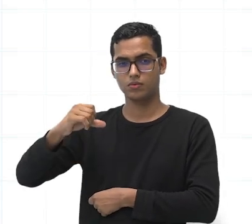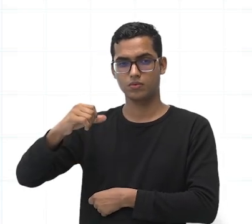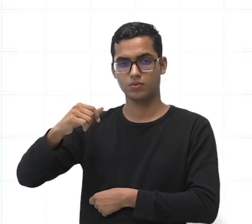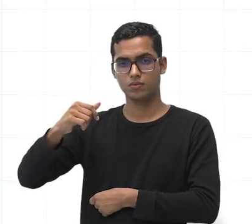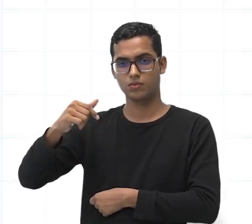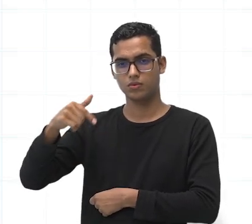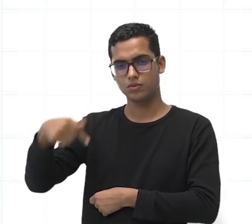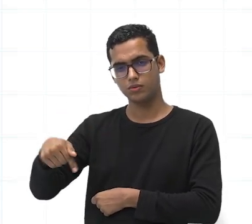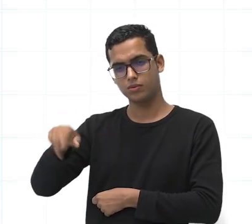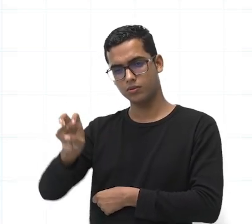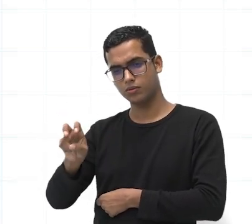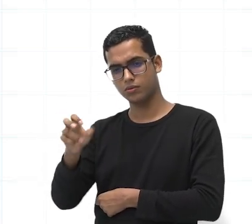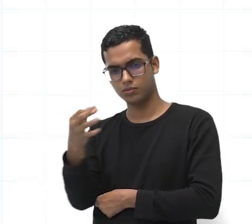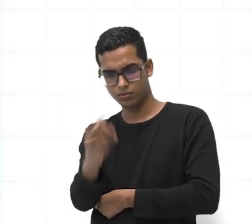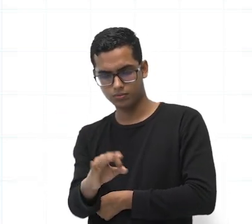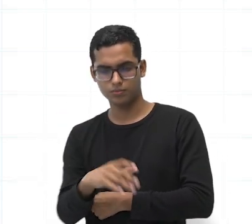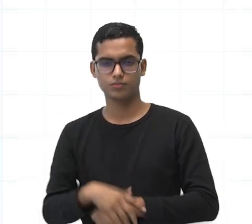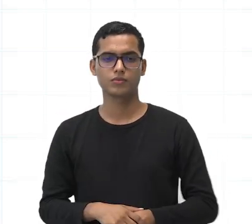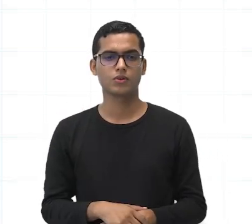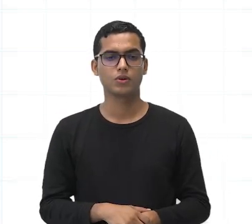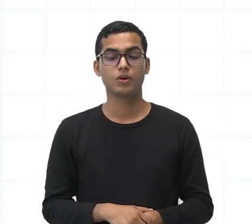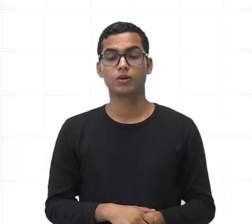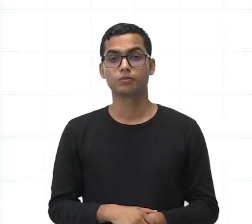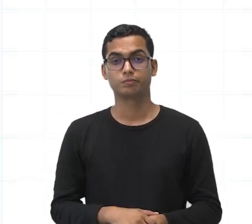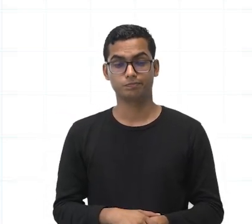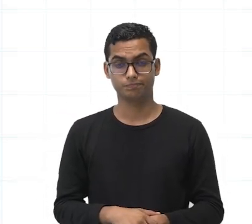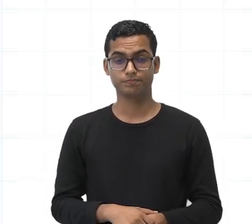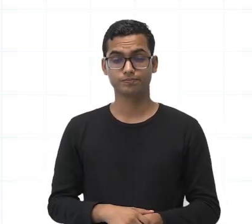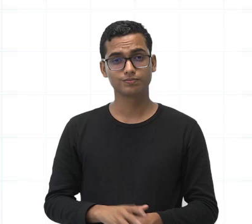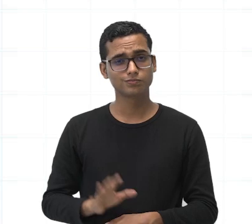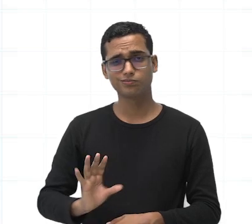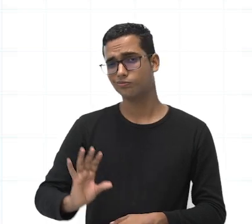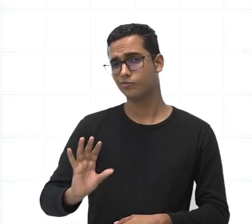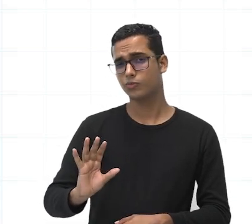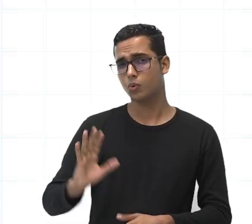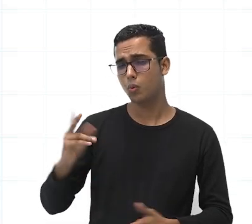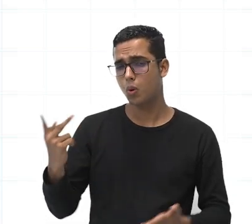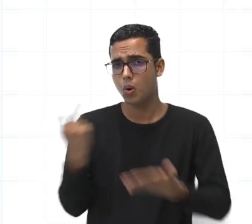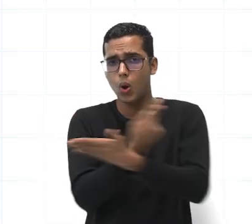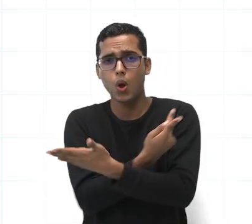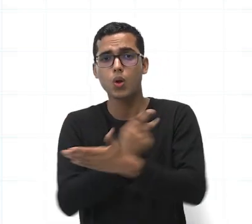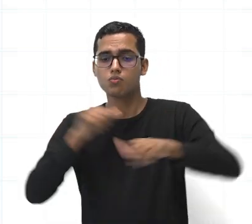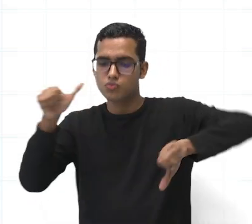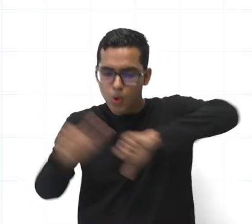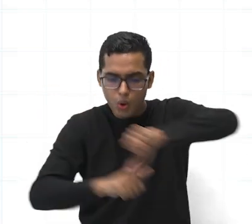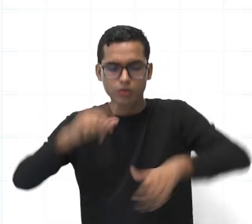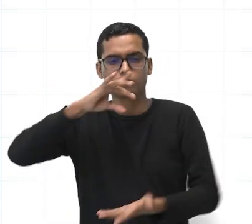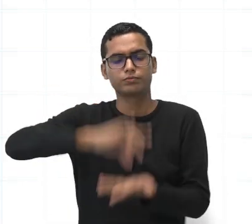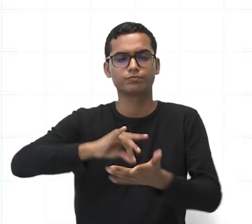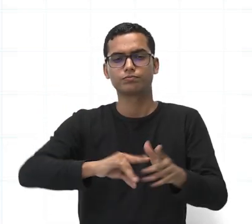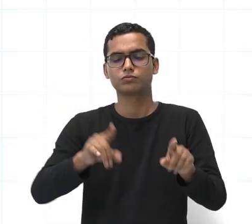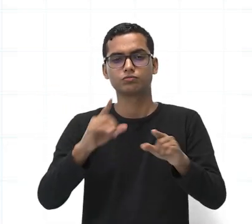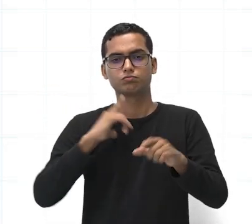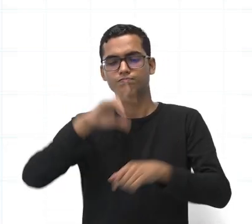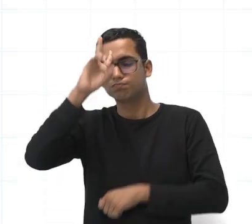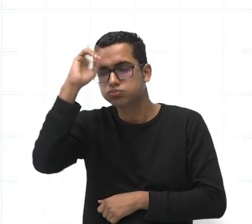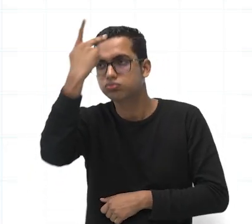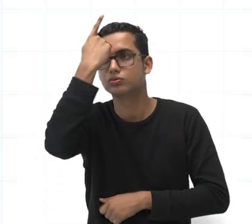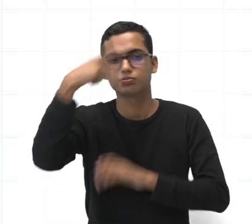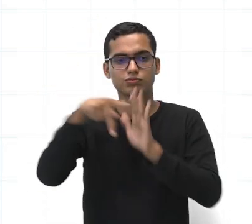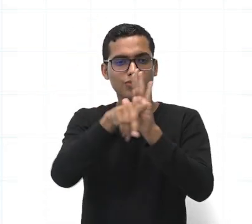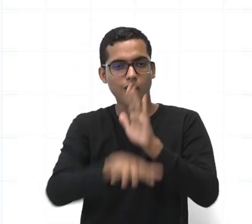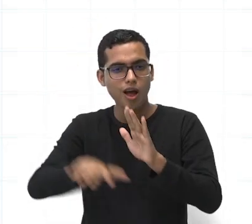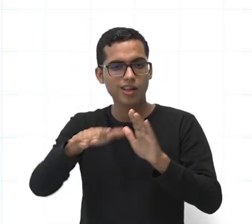1975, certo? Um dos acontecimentos que revolucionaram o esporte foi o invento das rodinhas